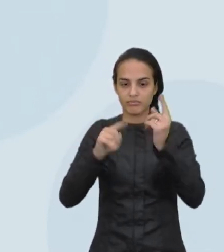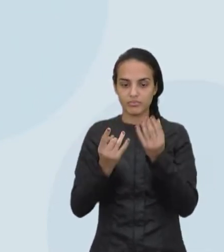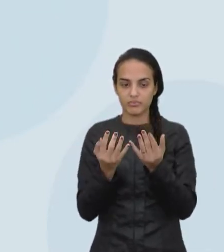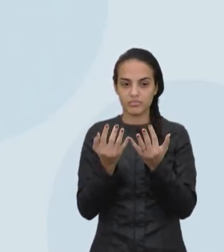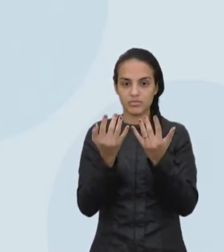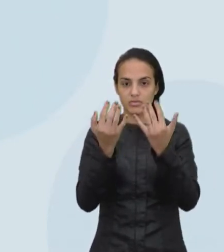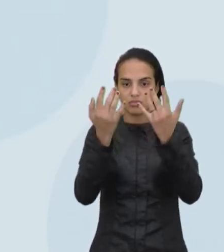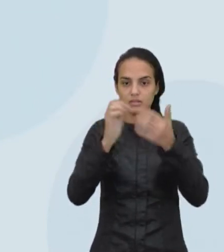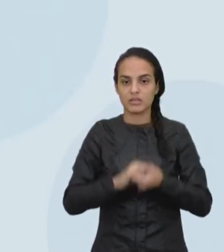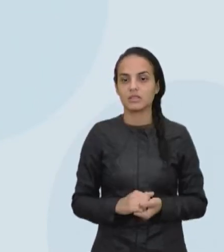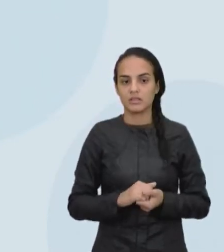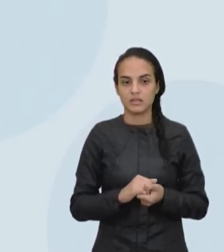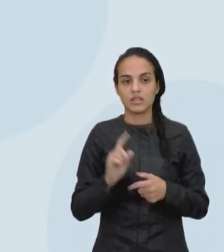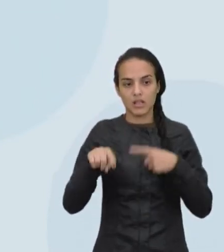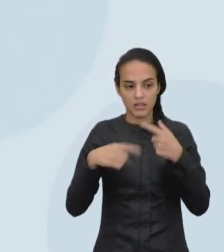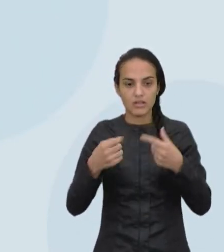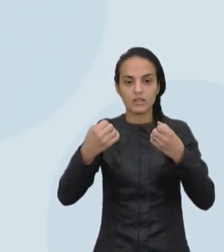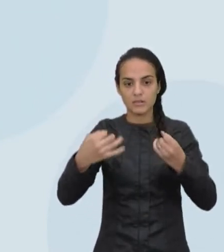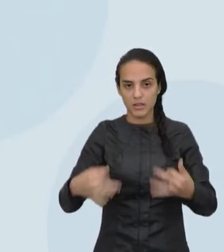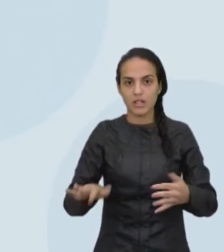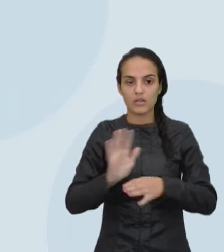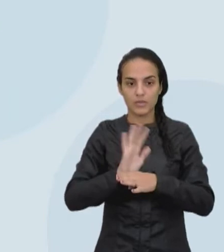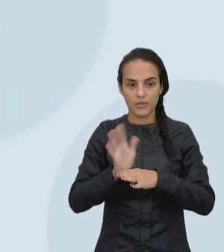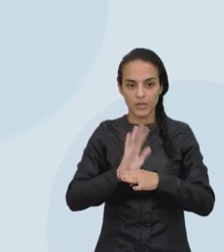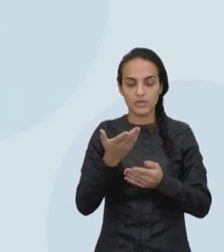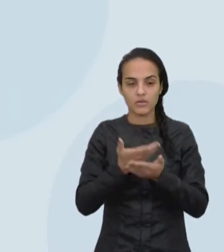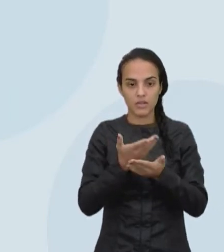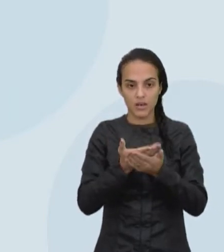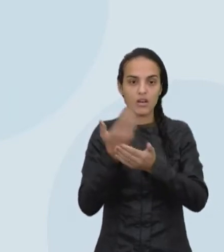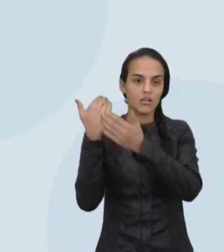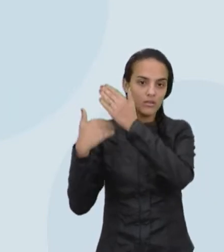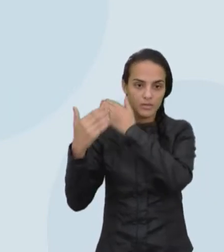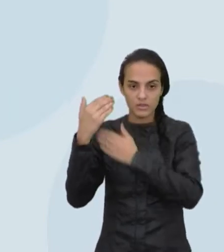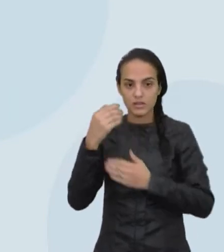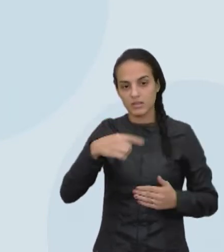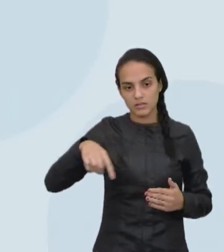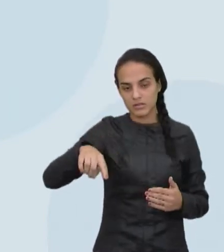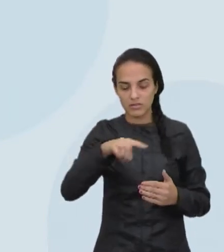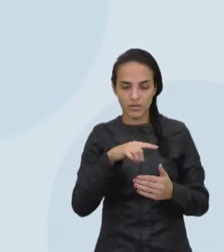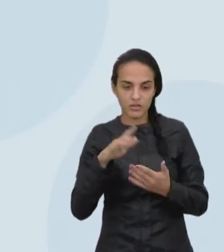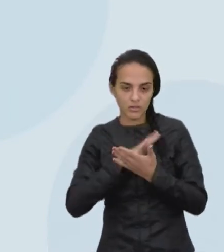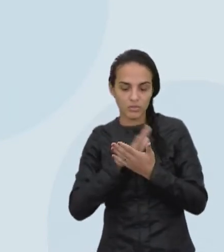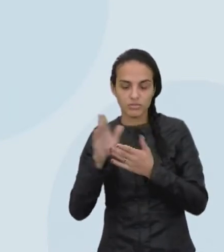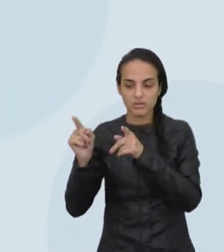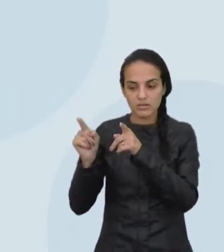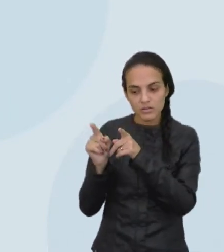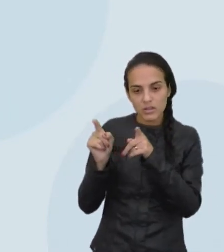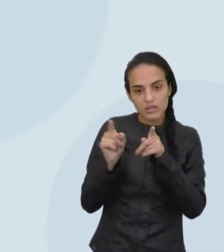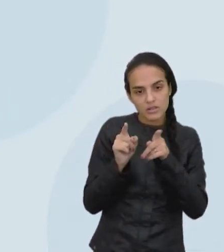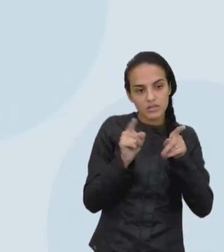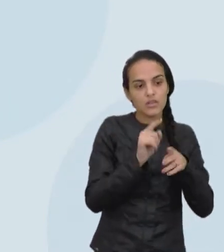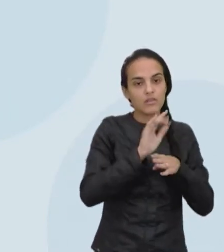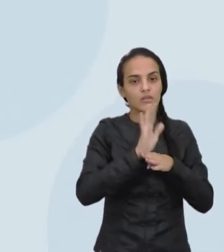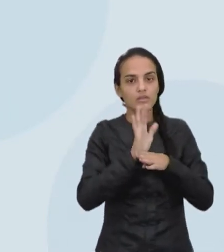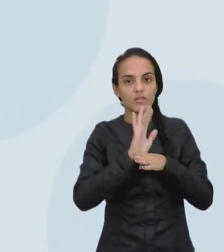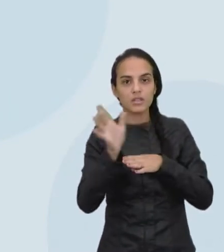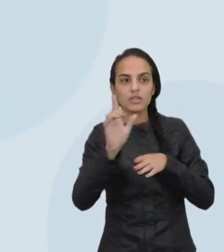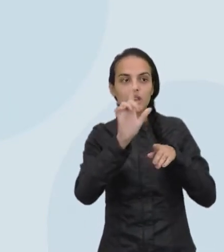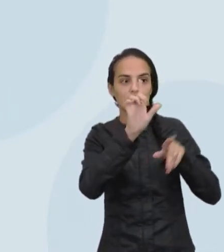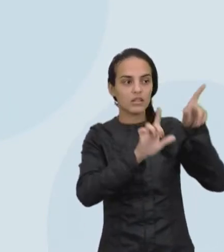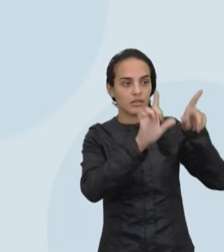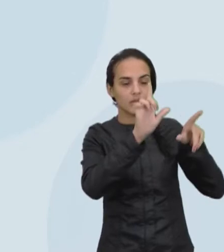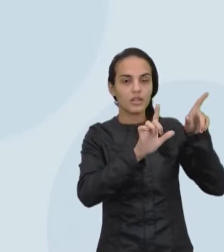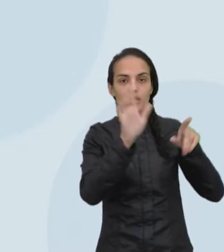São dados no vídeo da aula passada, a gente pegou um pedaço de um vídeo da TV Brasil, onde